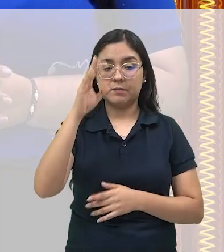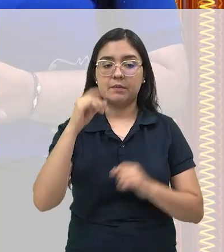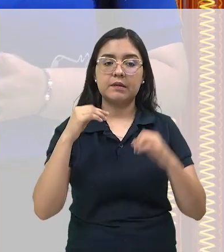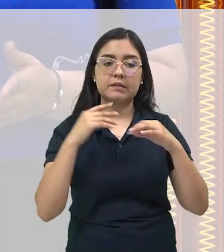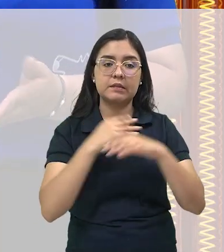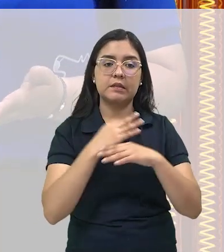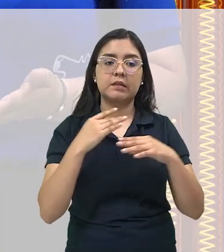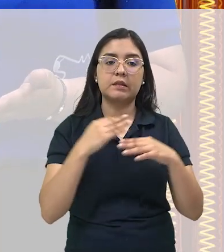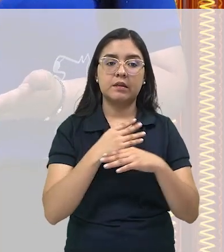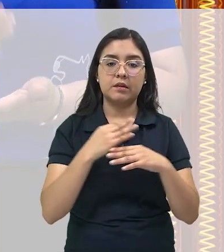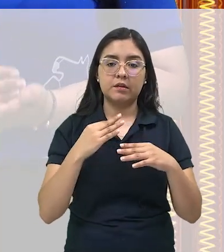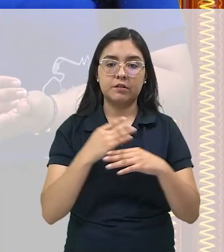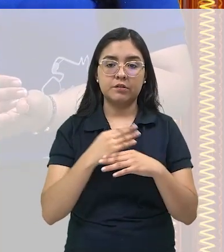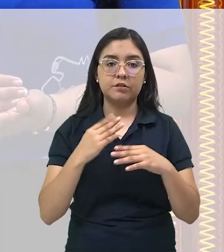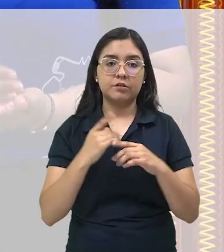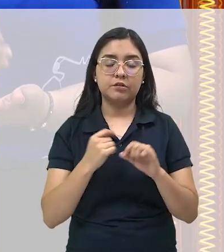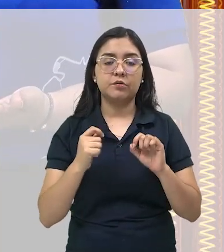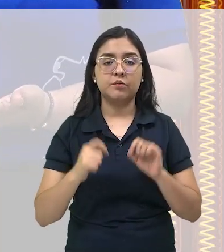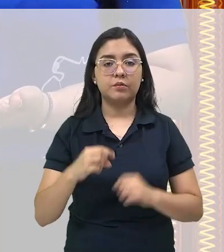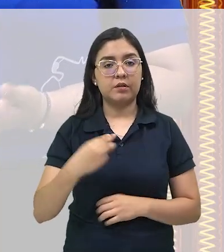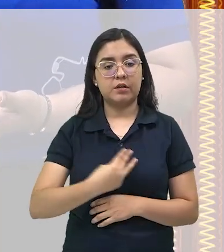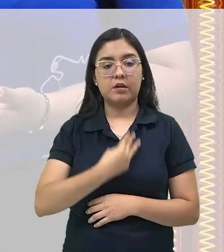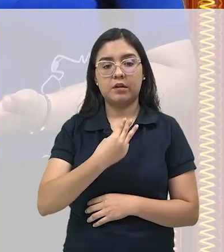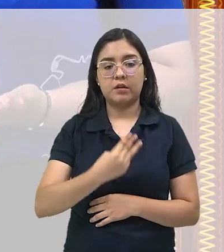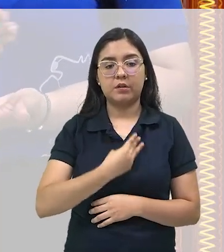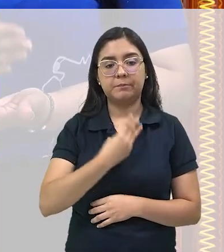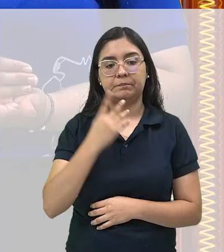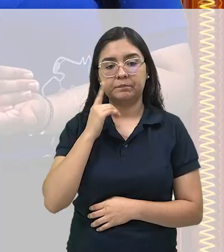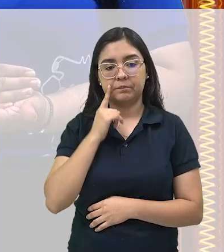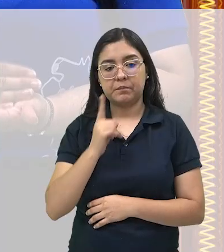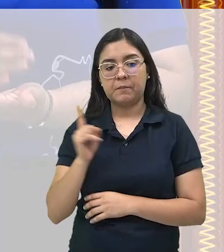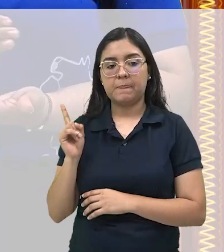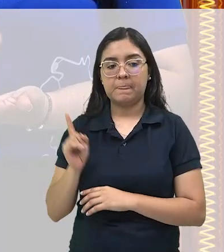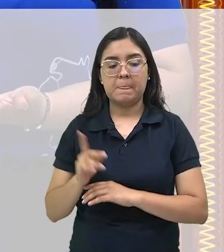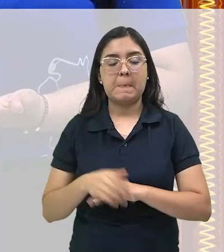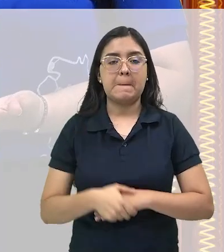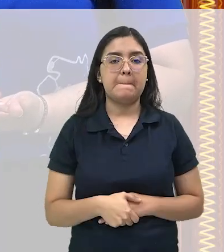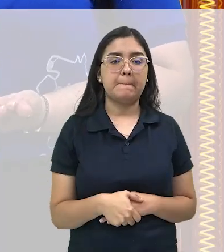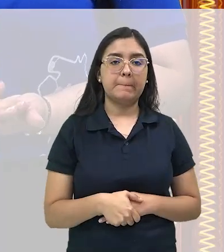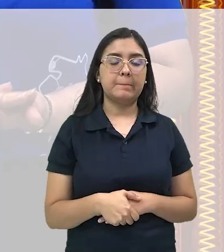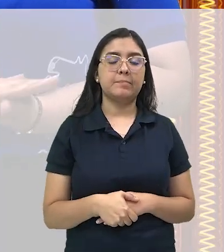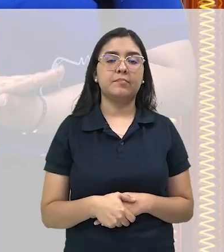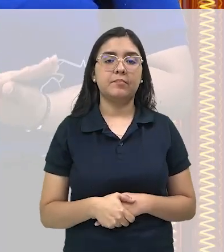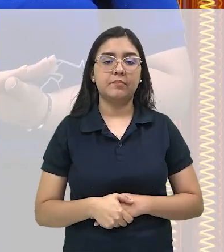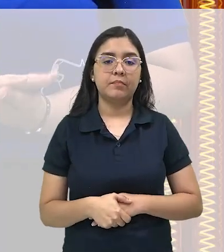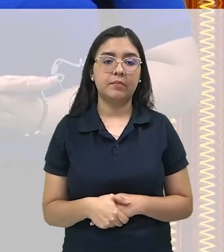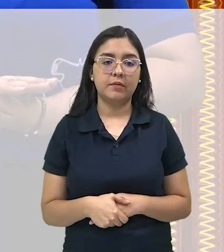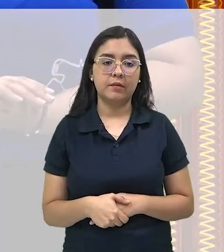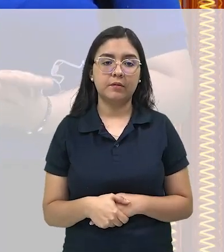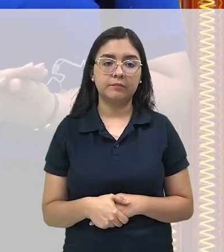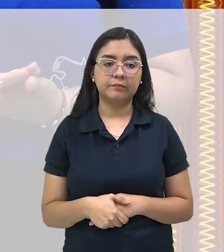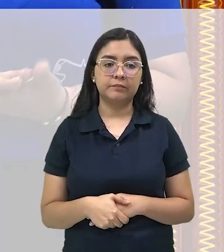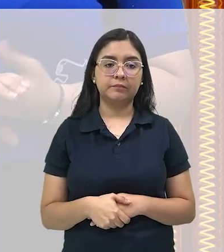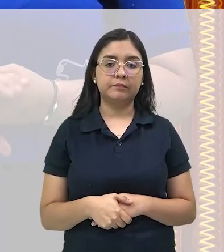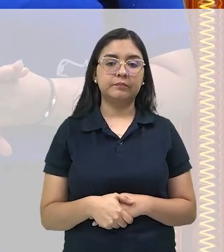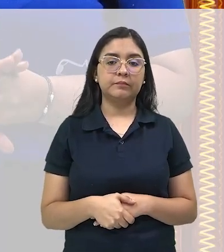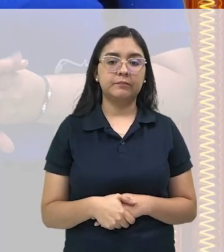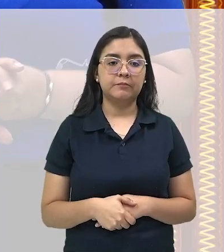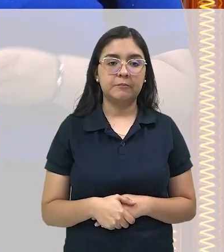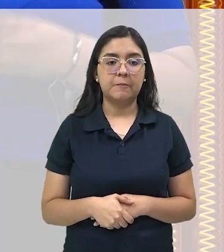Canadá. A gente tem Toronto, Montreal, Vancouver, Calgary, Ottawa e Edmonton.